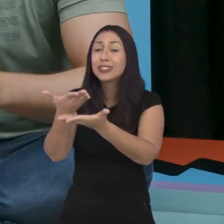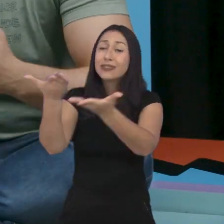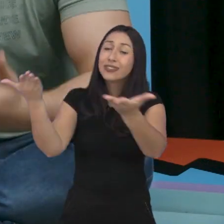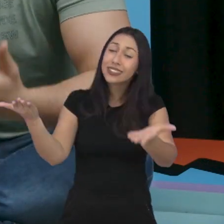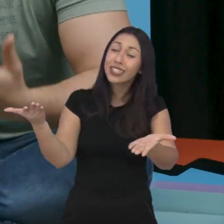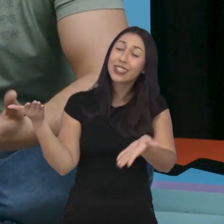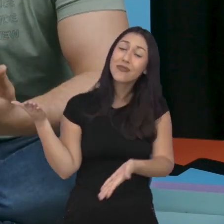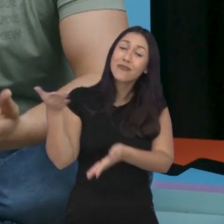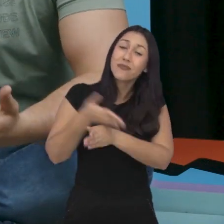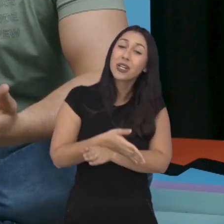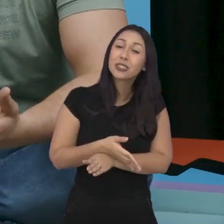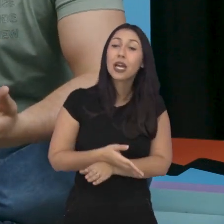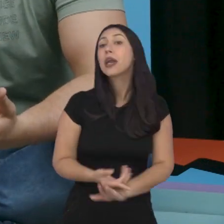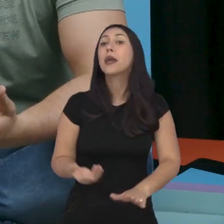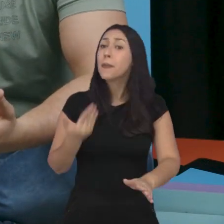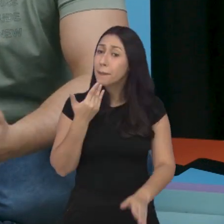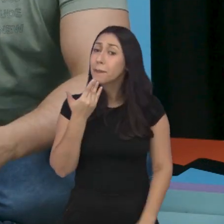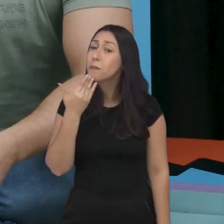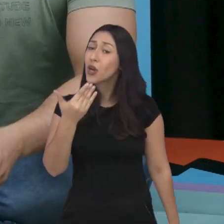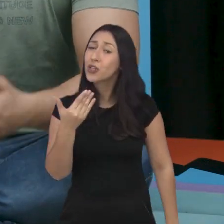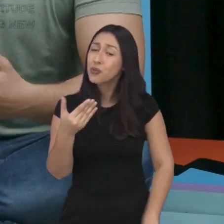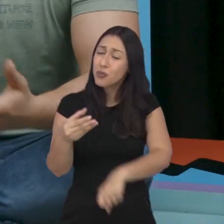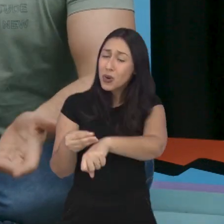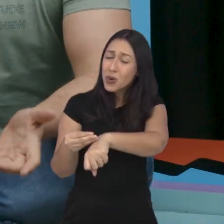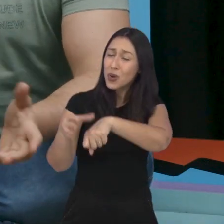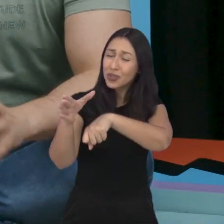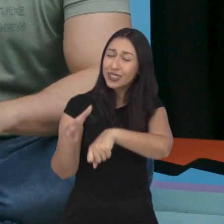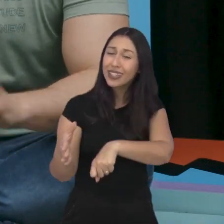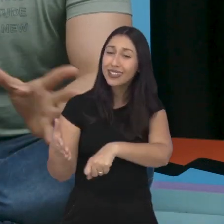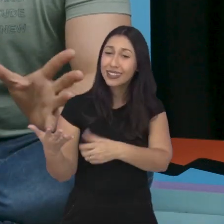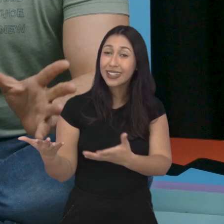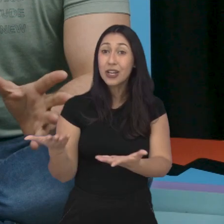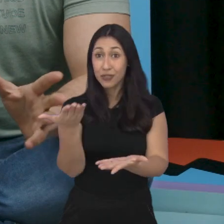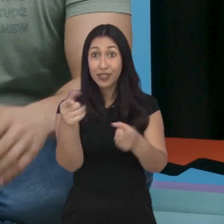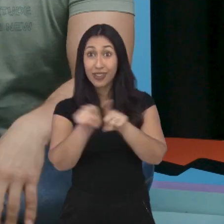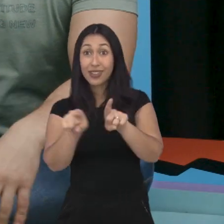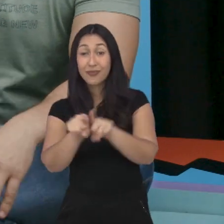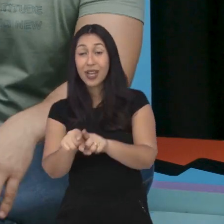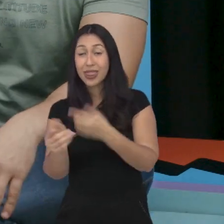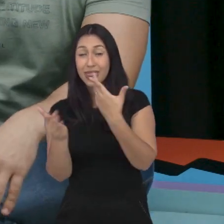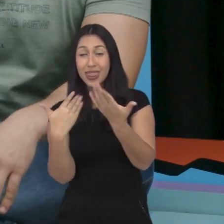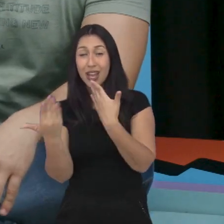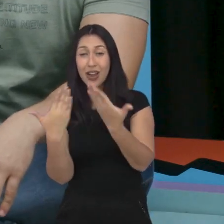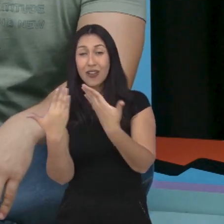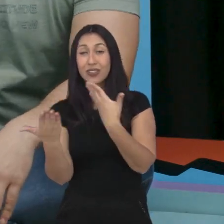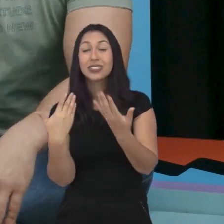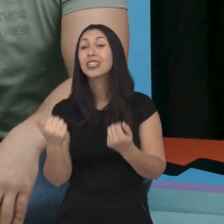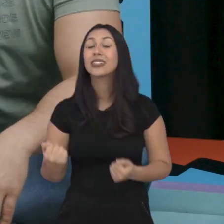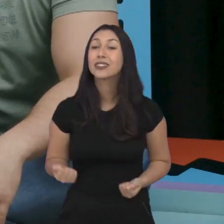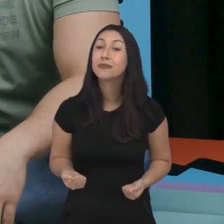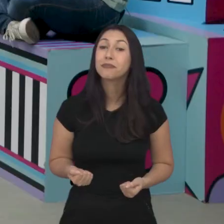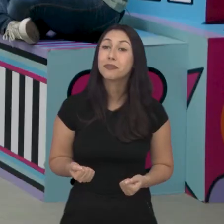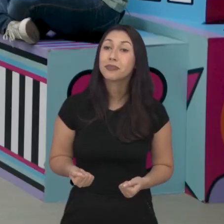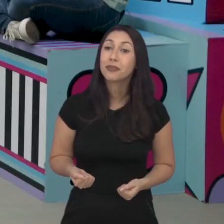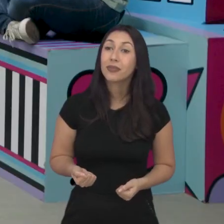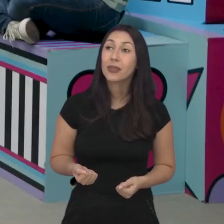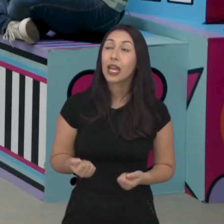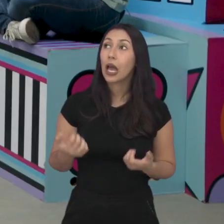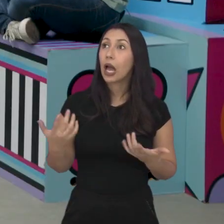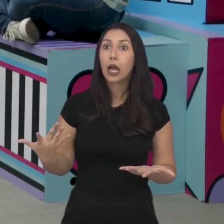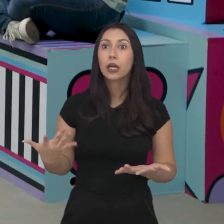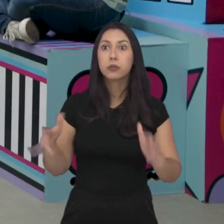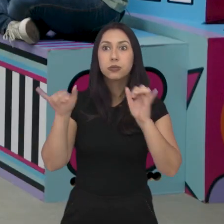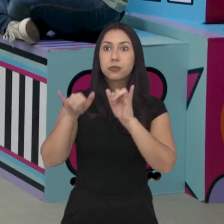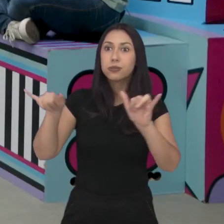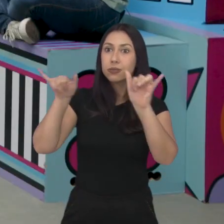Quero agradecer muito vocês dois por estarem aqui hoje e pedir, né, para que vocês deixem uma palavra final. Você também, né, Fabiano, estava conversando enquanto a gente assistia o VT, né,